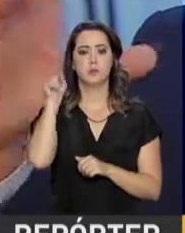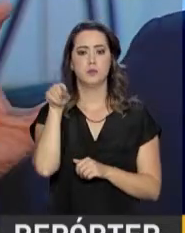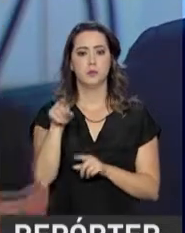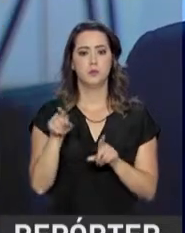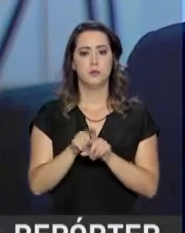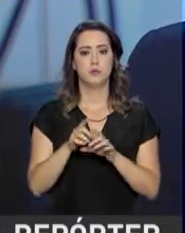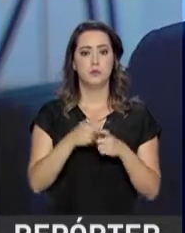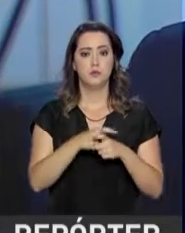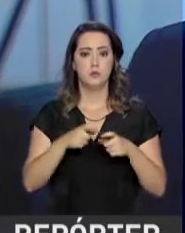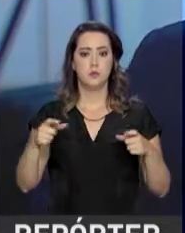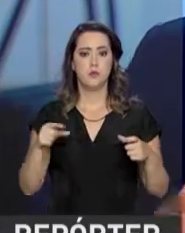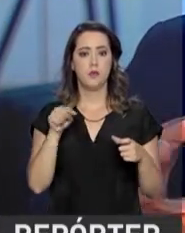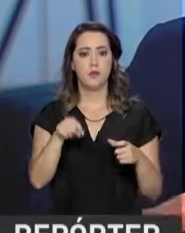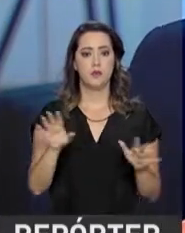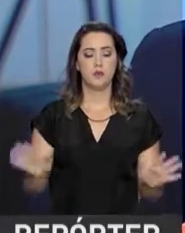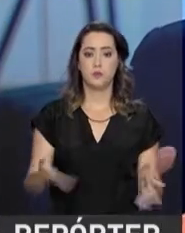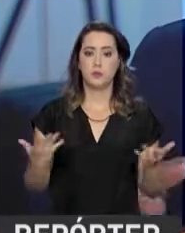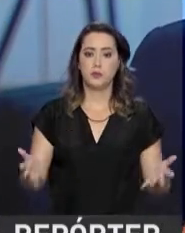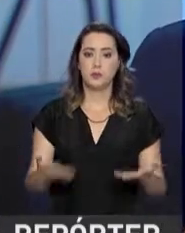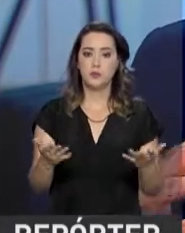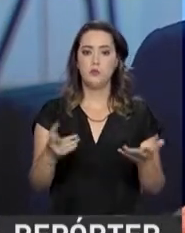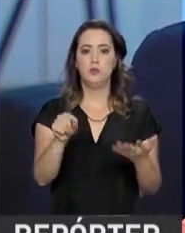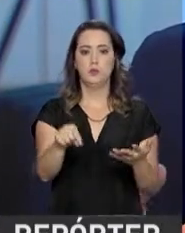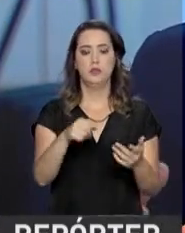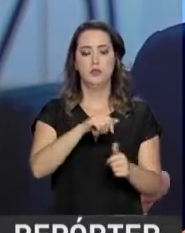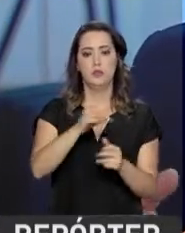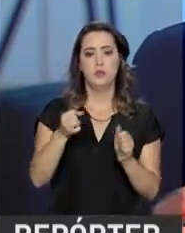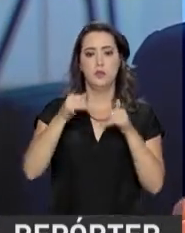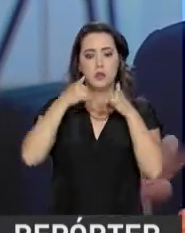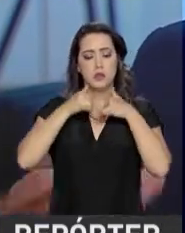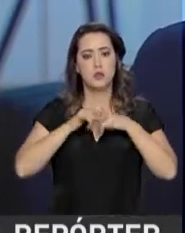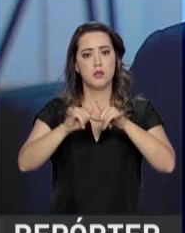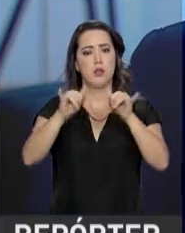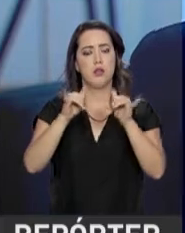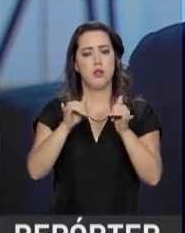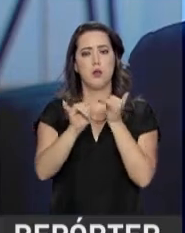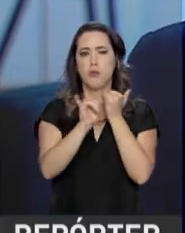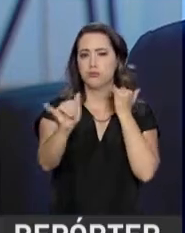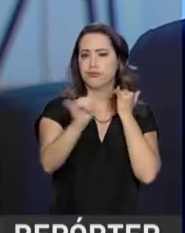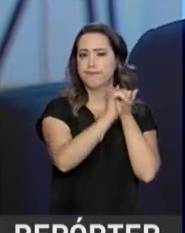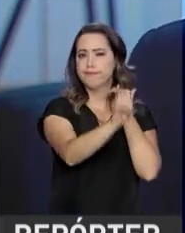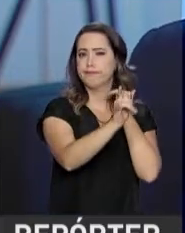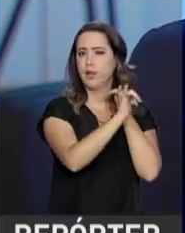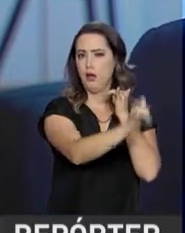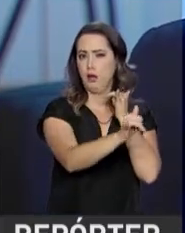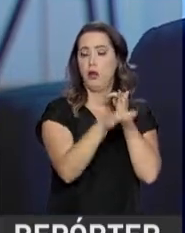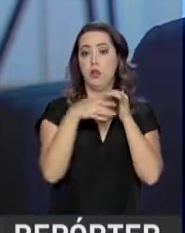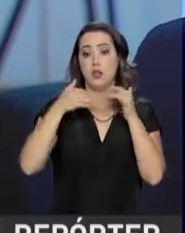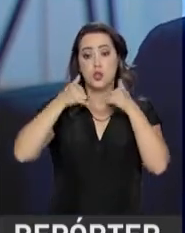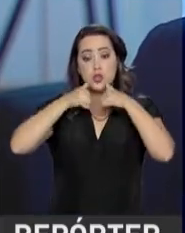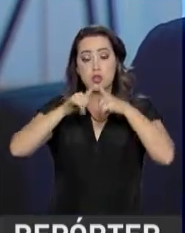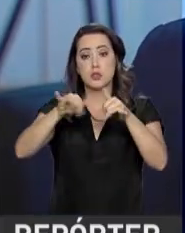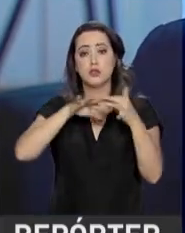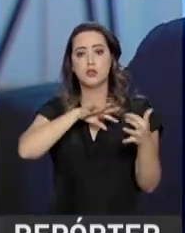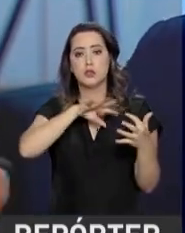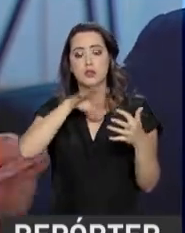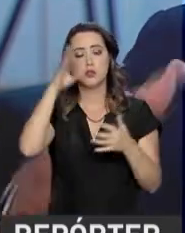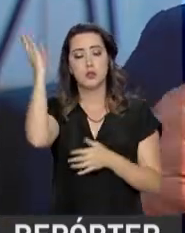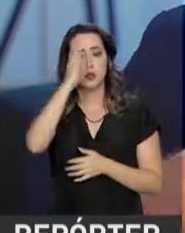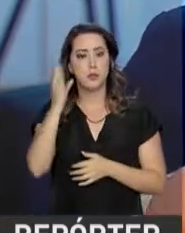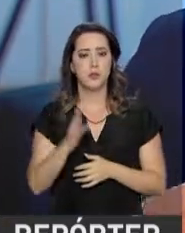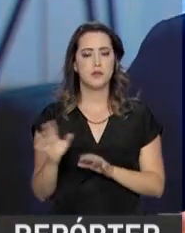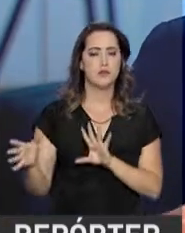ambiente da produção da transmissão e da distribuição é de energia no país